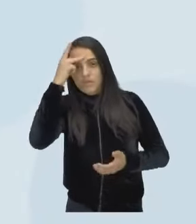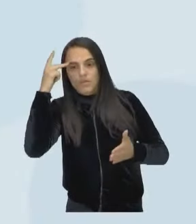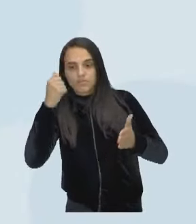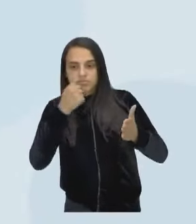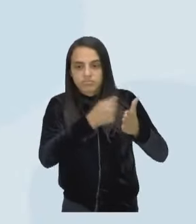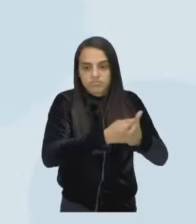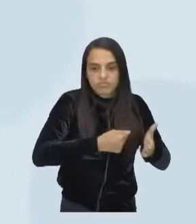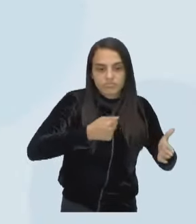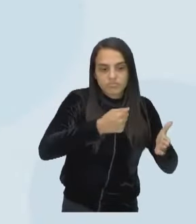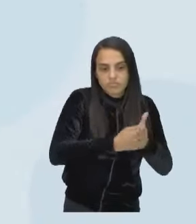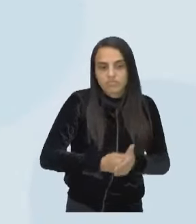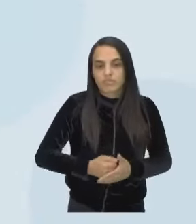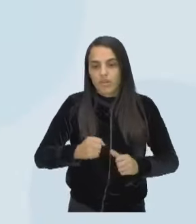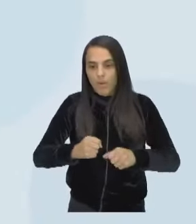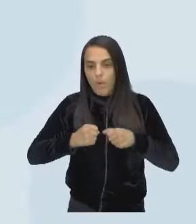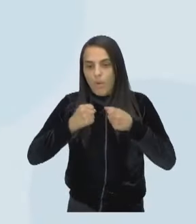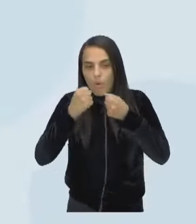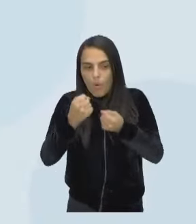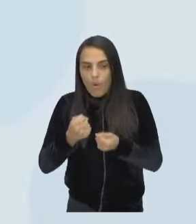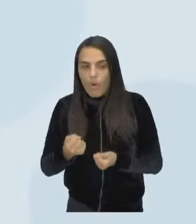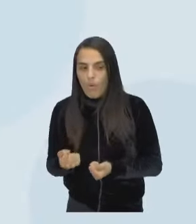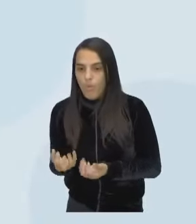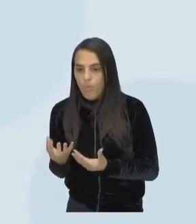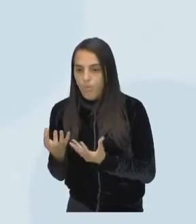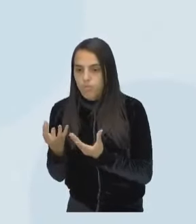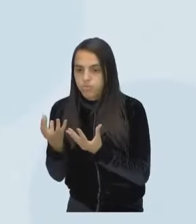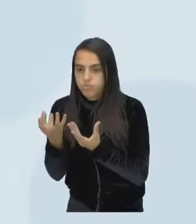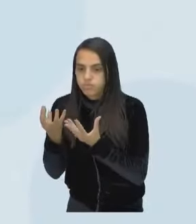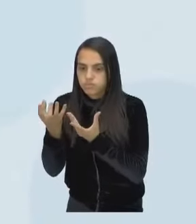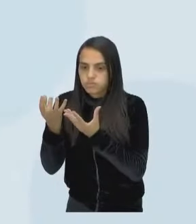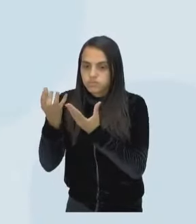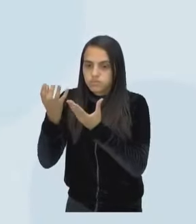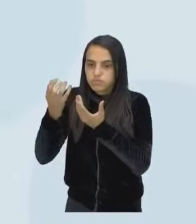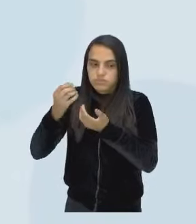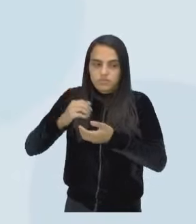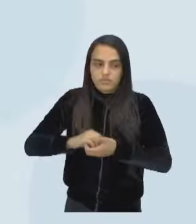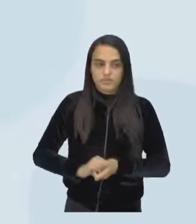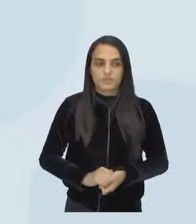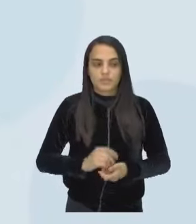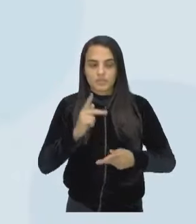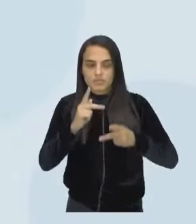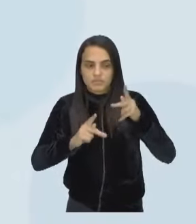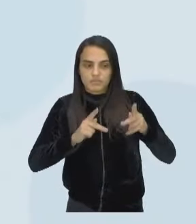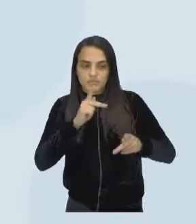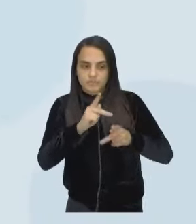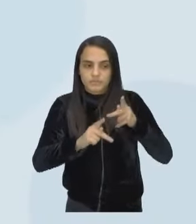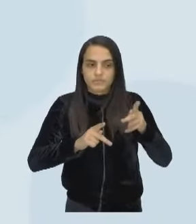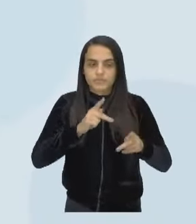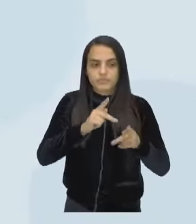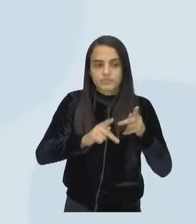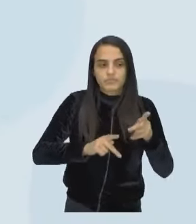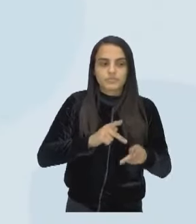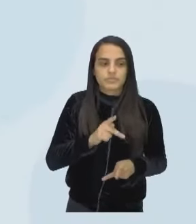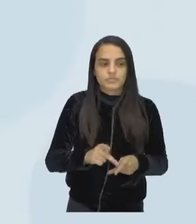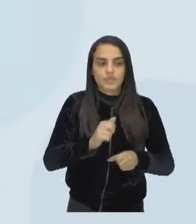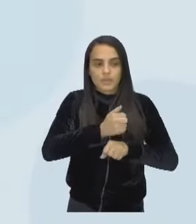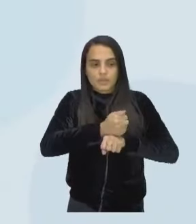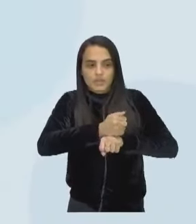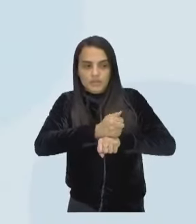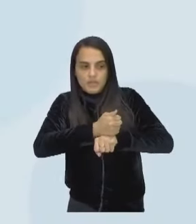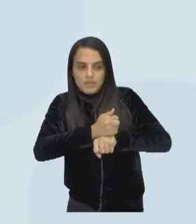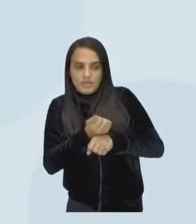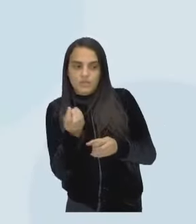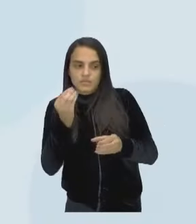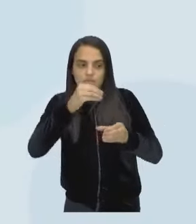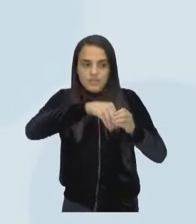incêndios, geralmente um empregado público, um servidor público, né? Que é uma Isso. profissão aí da área pública.